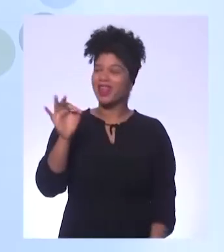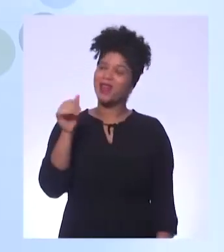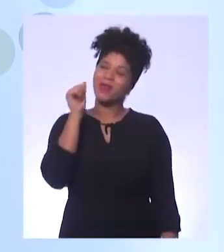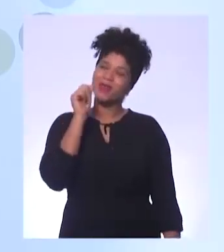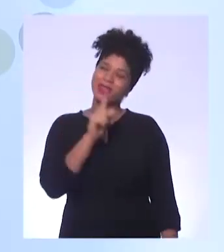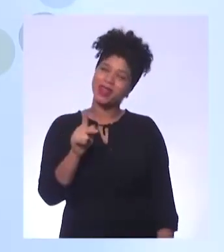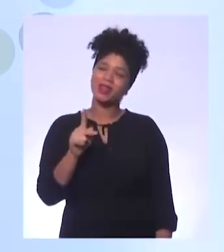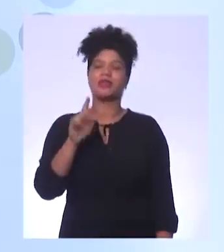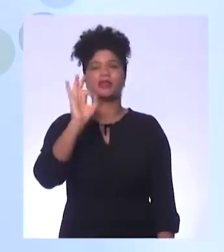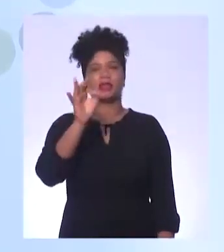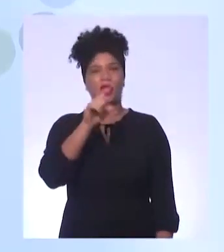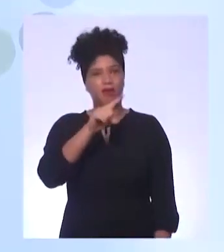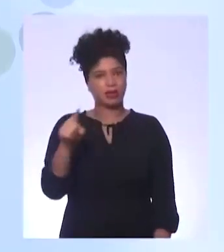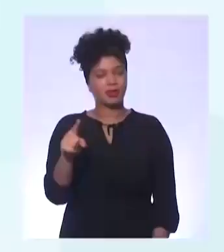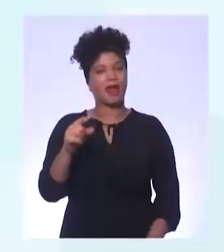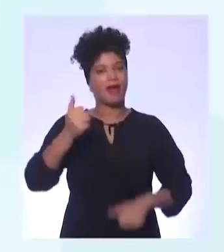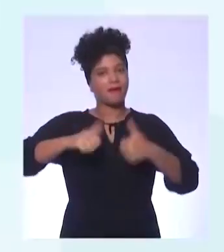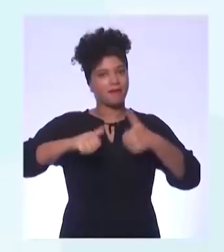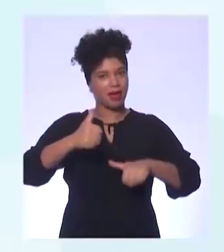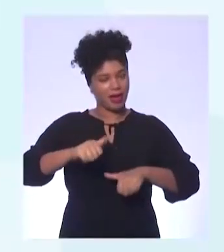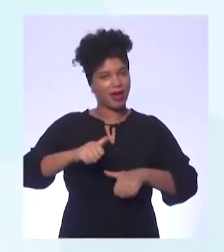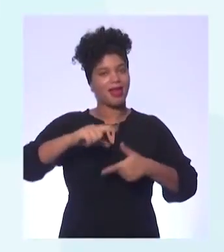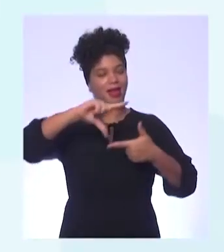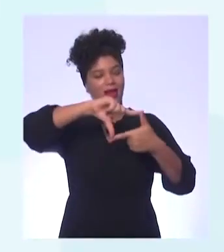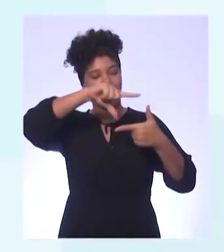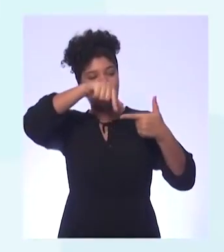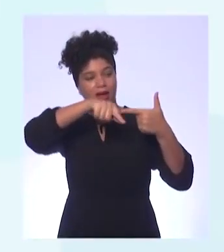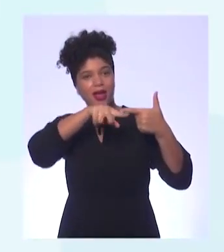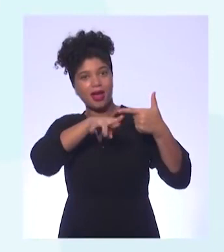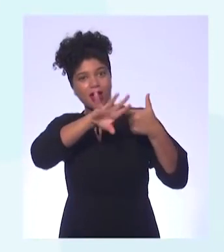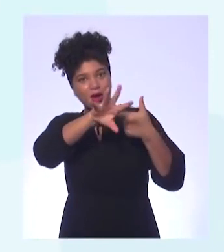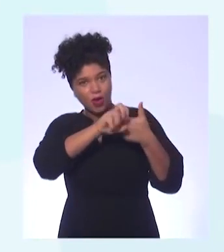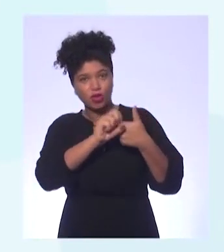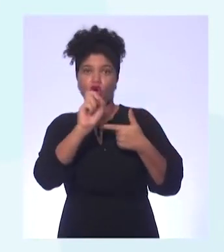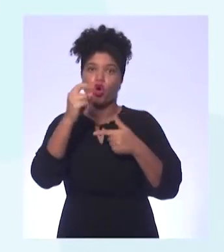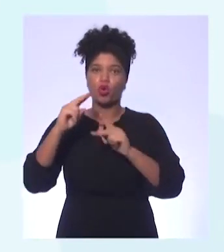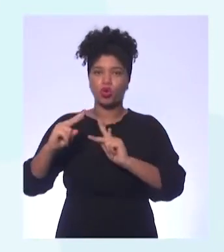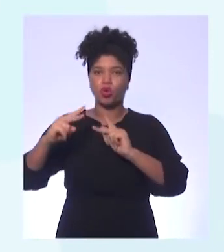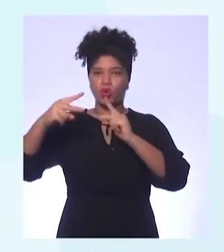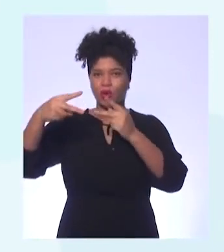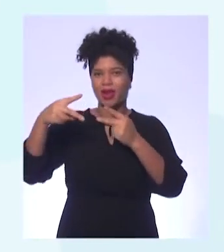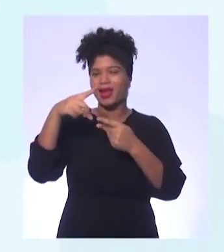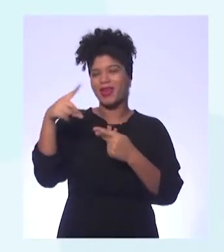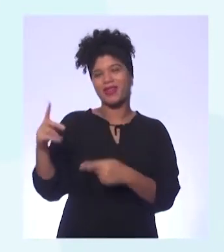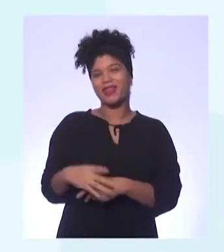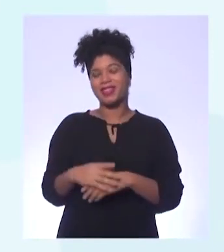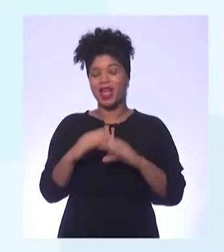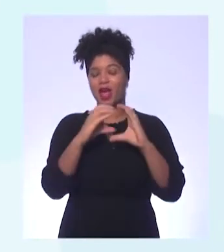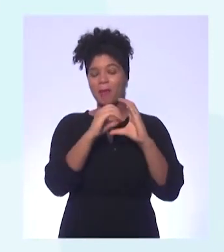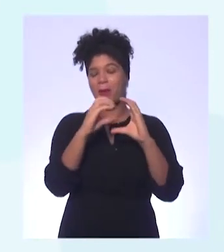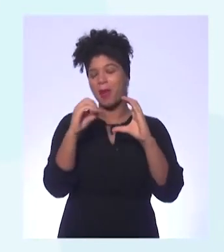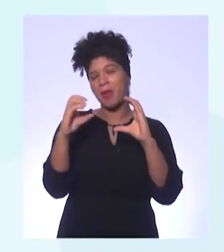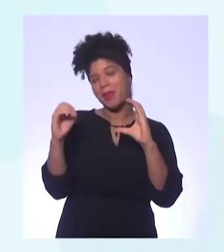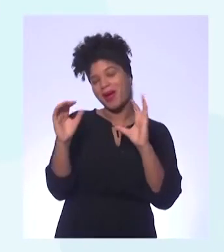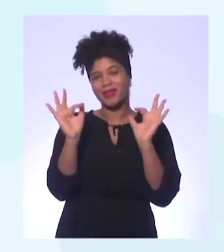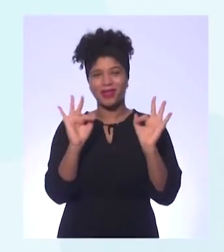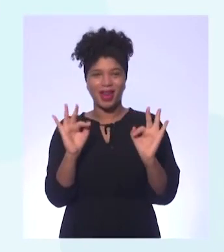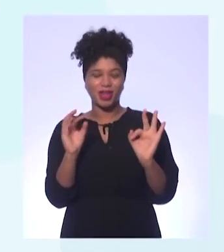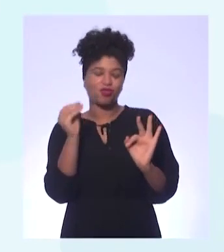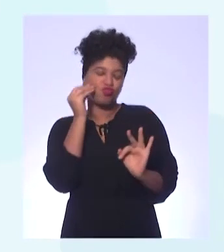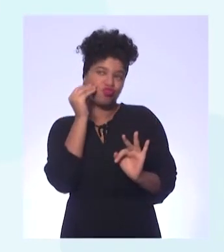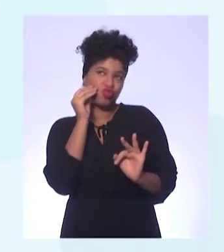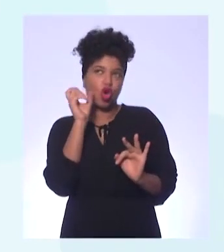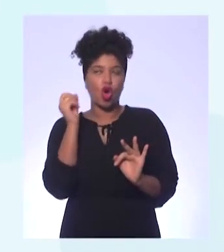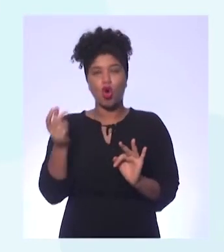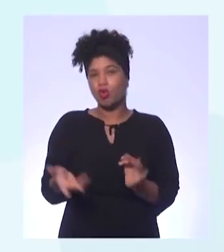E não esqueçam de avaliar a nossa aula. Então, entra lá no QR Code ou no link, mandem carinhas felizes, ou beijinhos, ou também dúvidas,